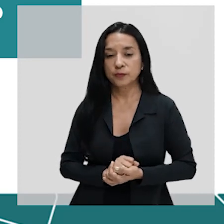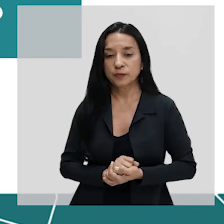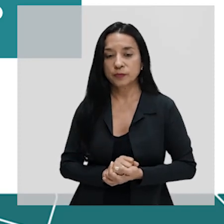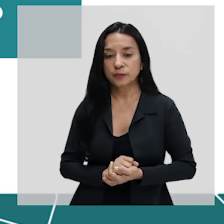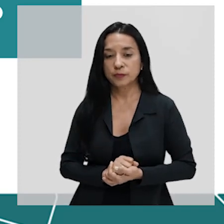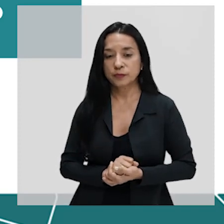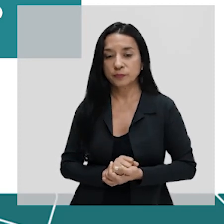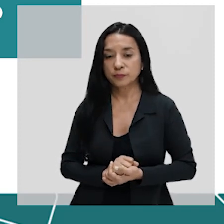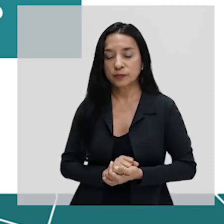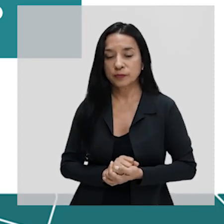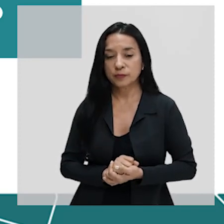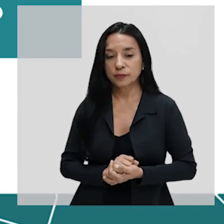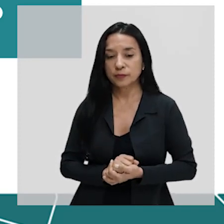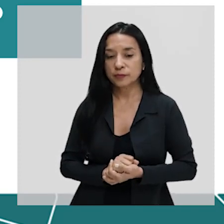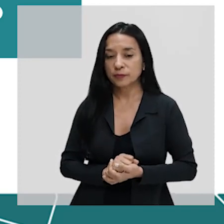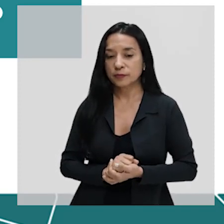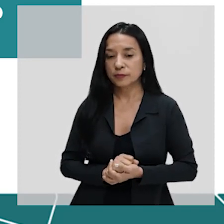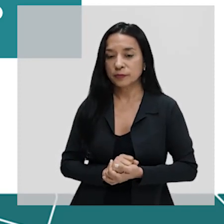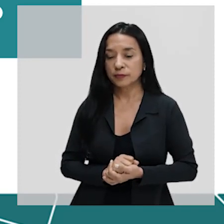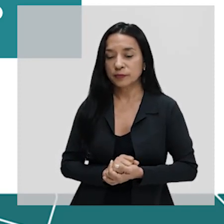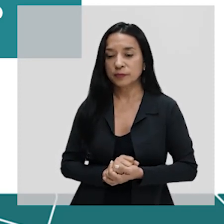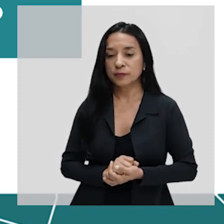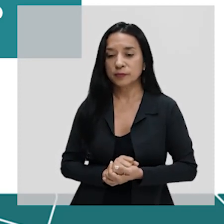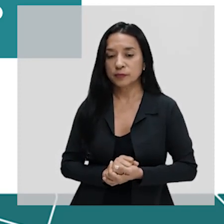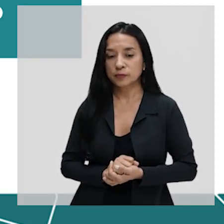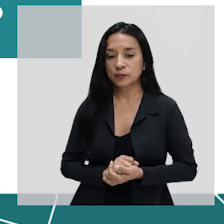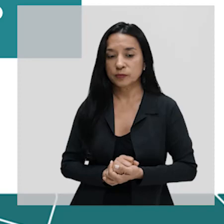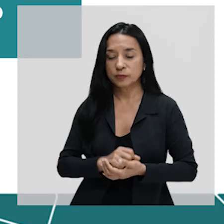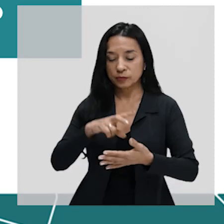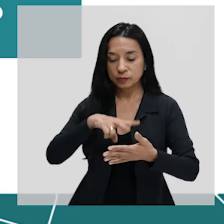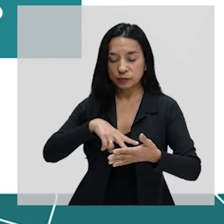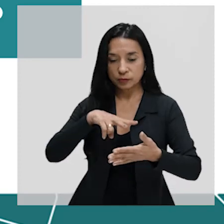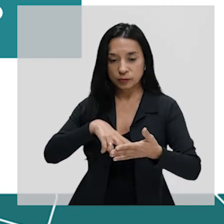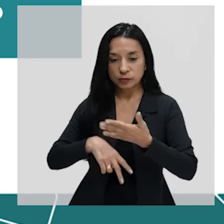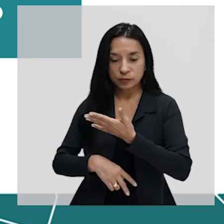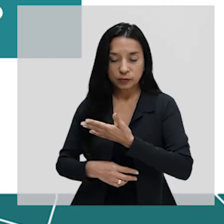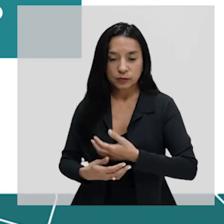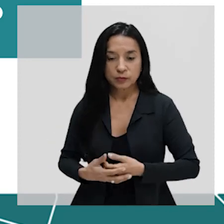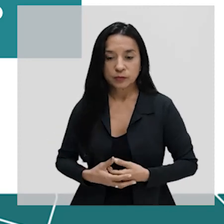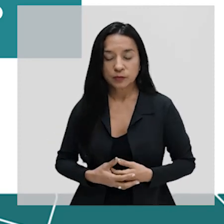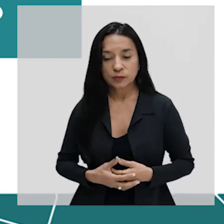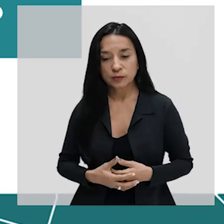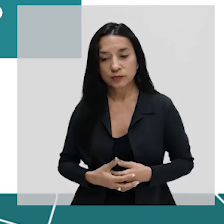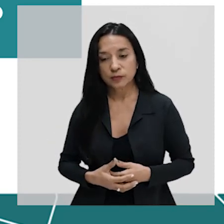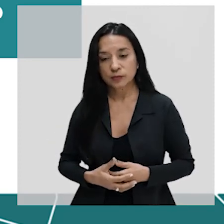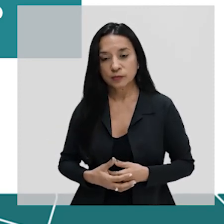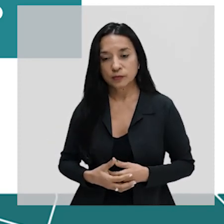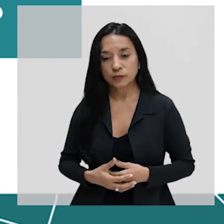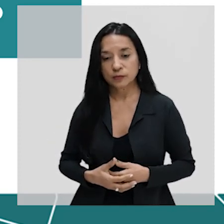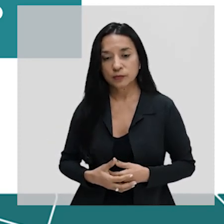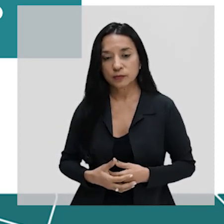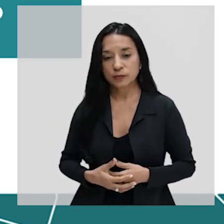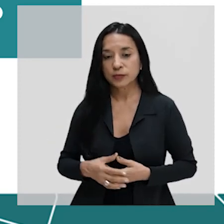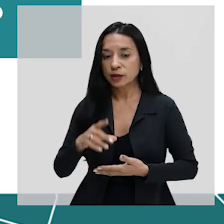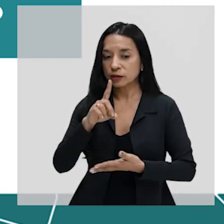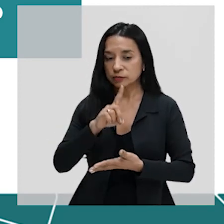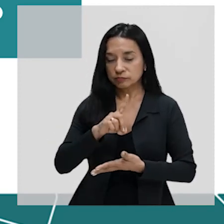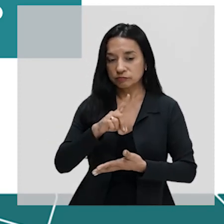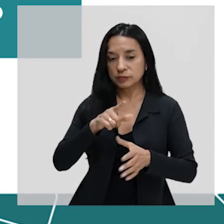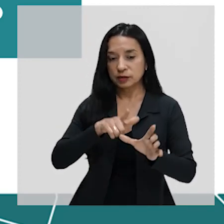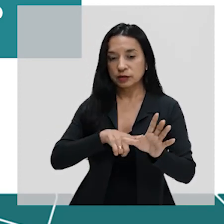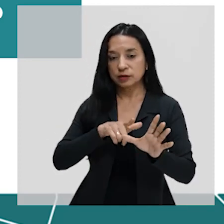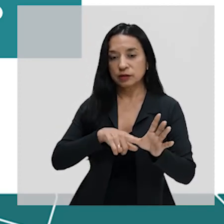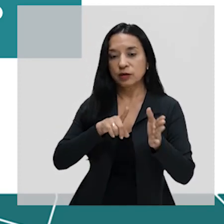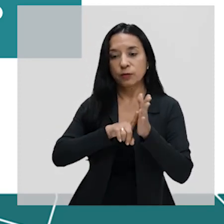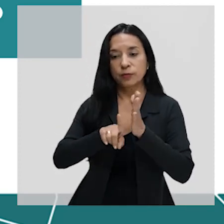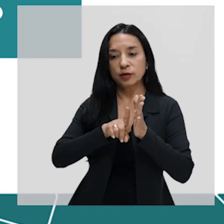arrebol. E letra E, pode haver poetas que pensam no desastre aéreo como o arrebol. Então, bem aqui a letra D, né? A